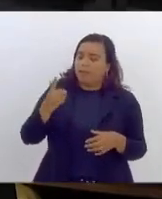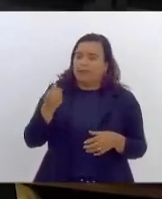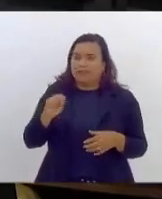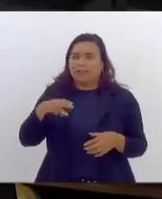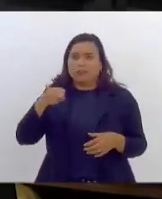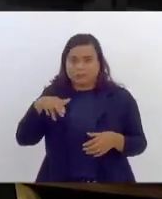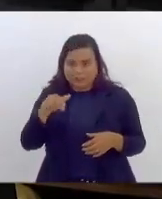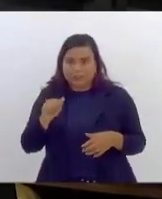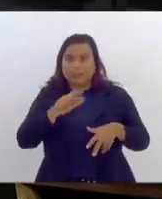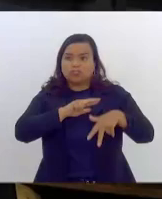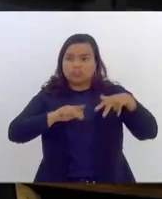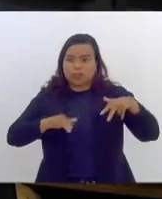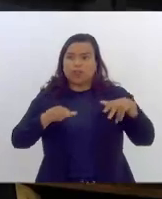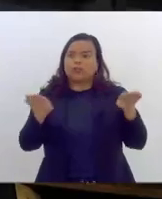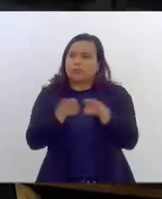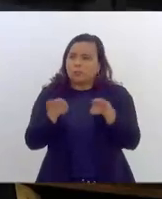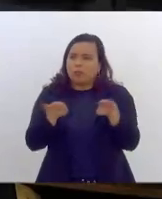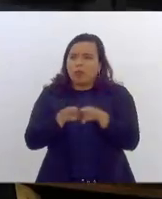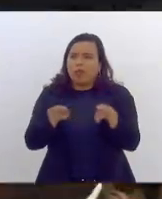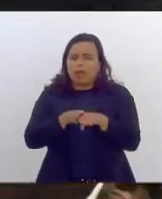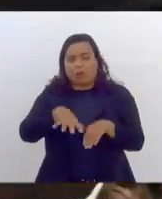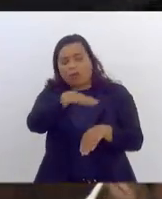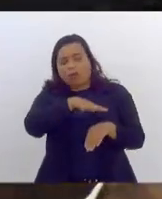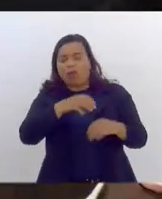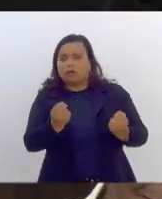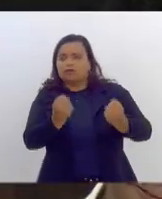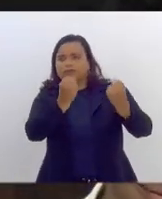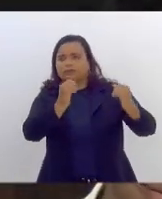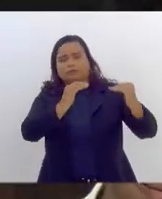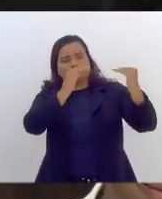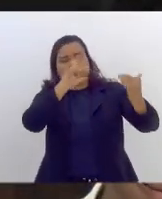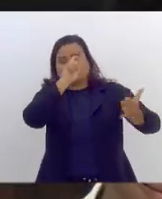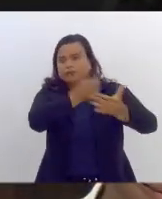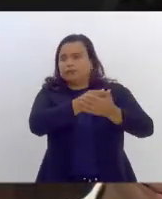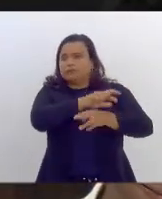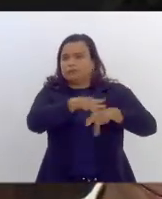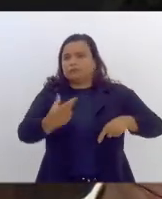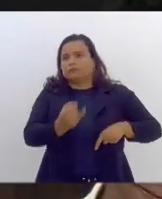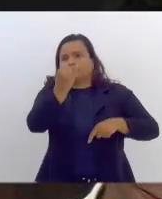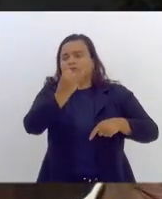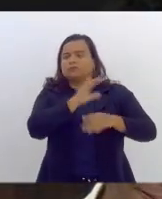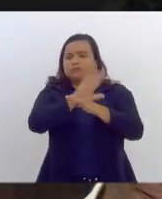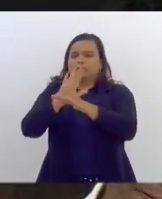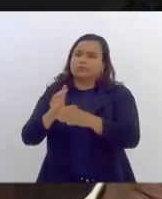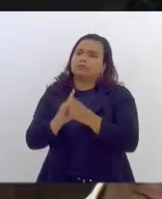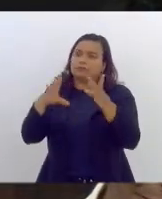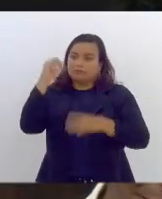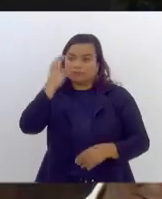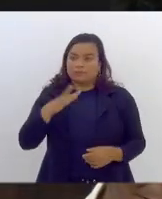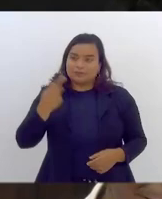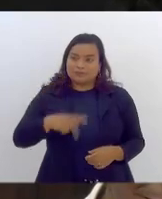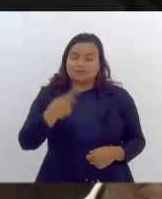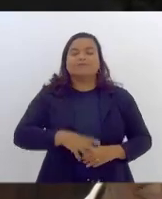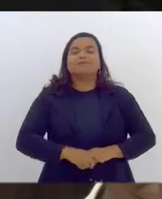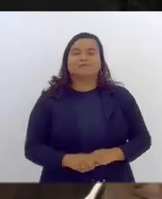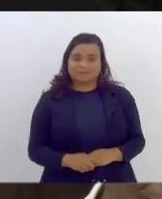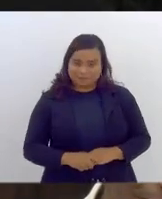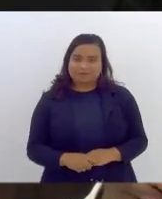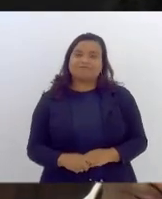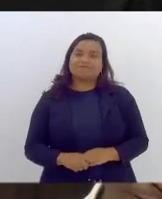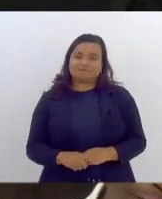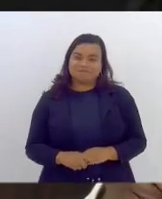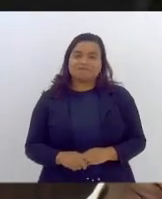gênero nos espaços de tomada de decisão é fundamental para o fortalecimento da democracia brasileira. Bom,